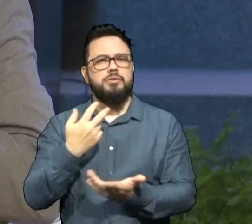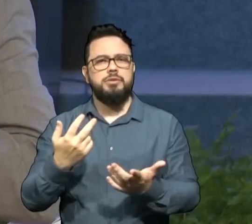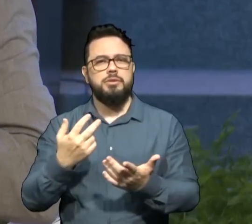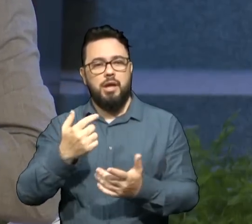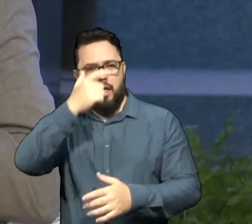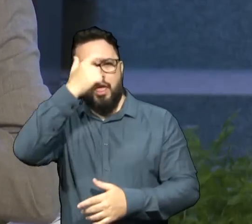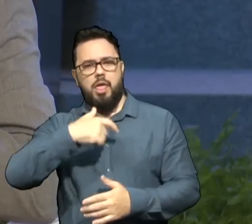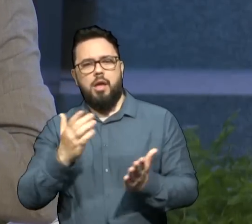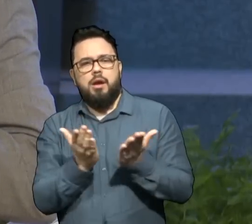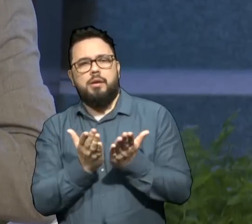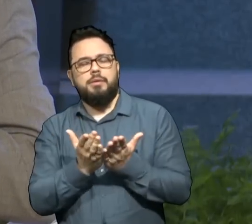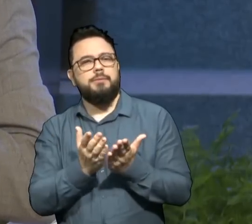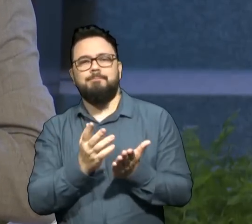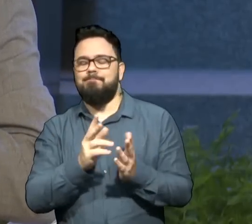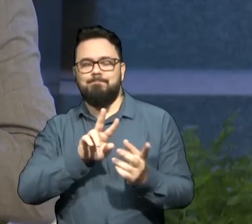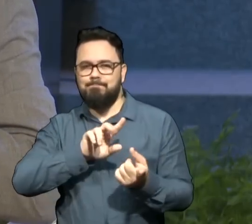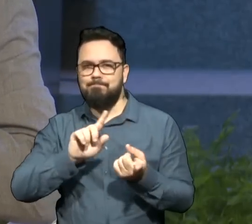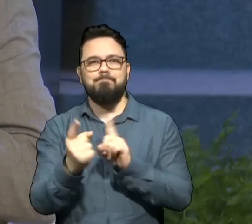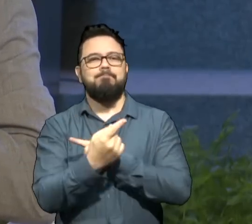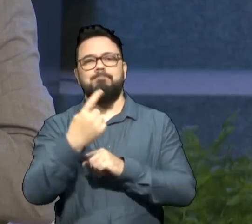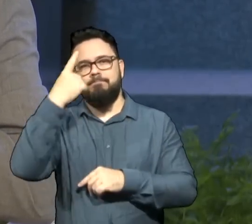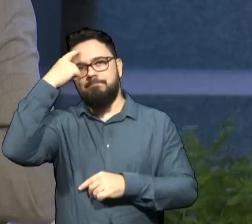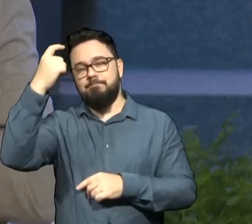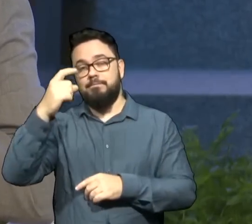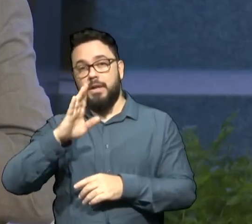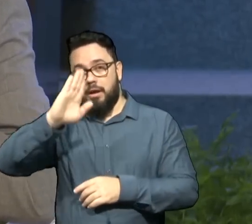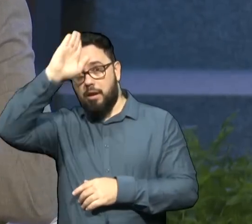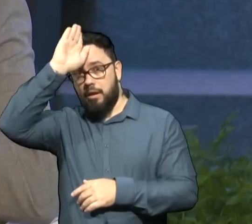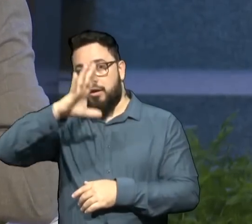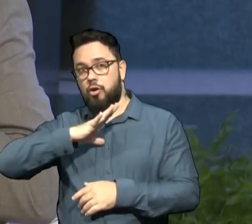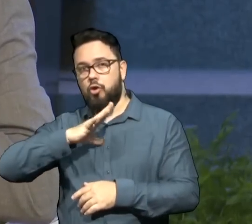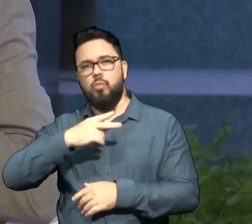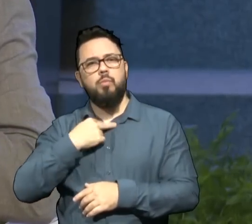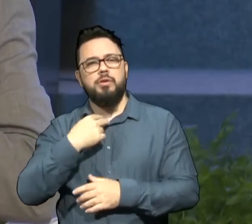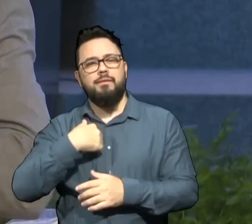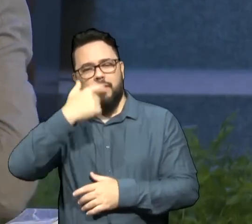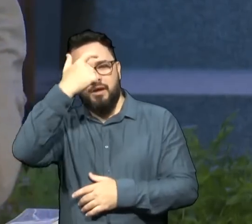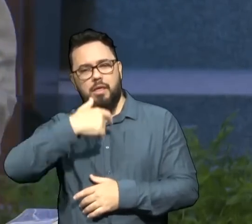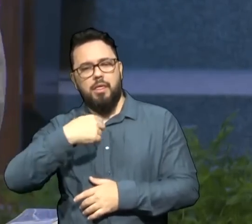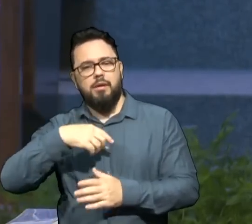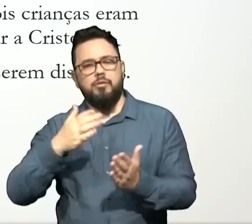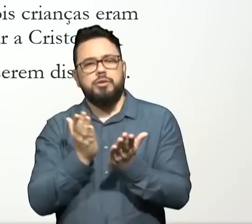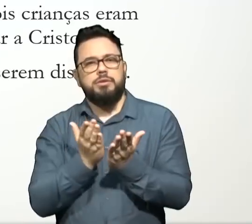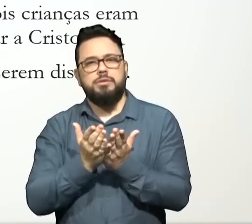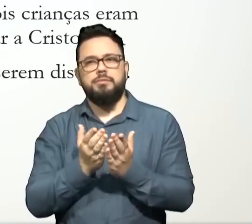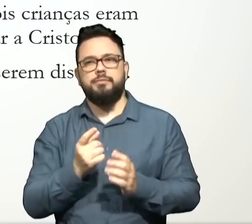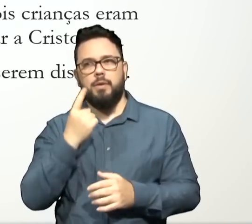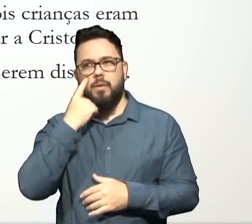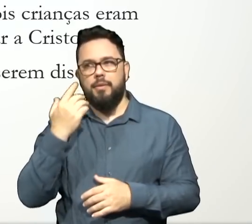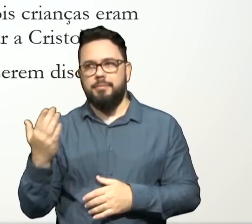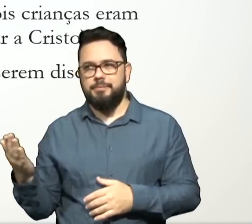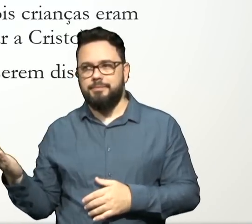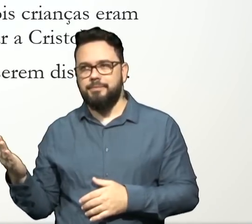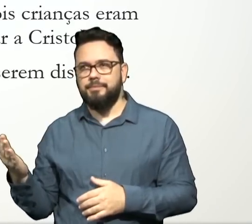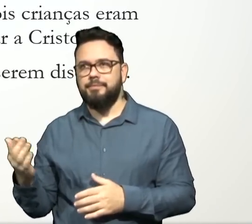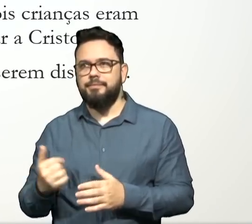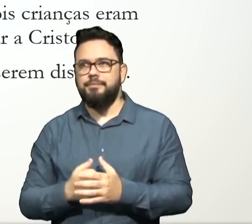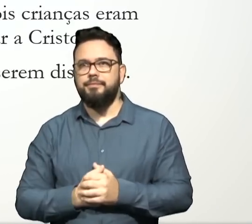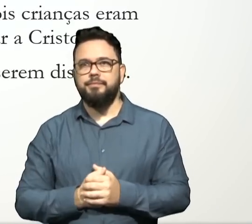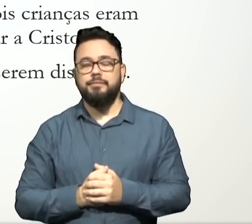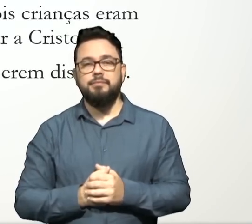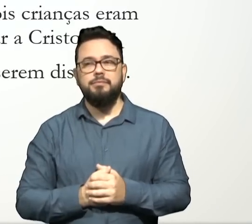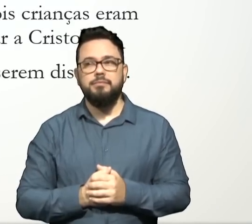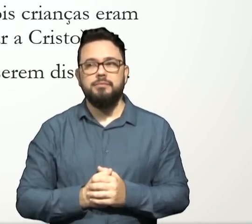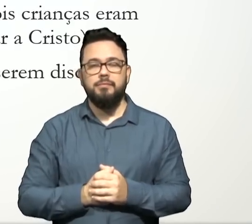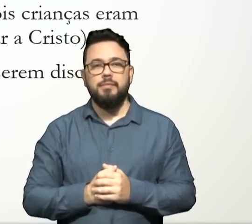contrário o cristianismo era uma religião ilícita para Roma olha os boatos que eles falavam em Roma contra o cristianismo que eram